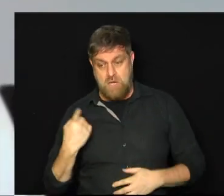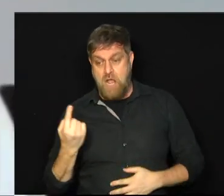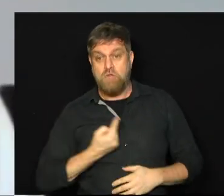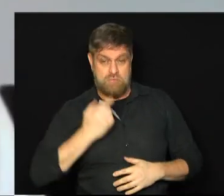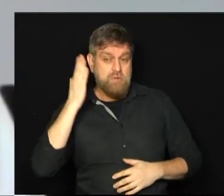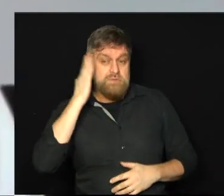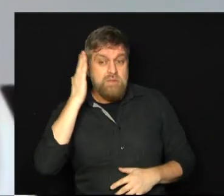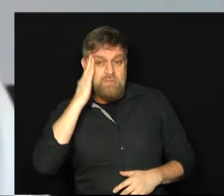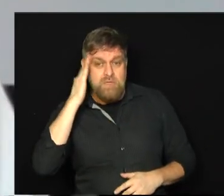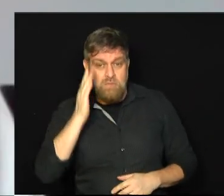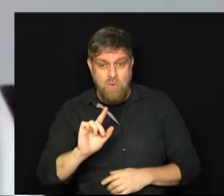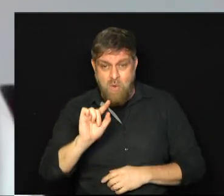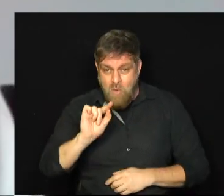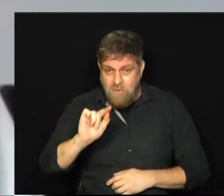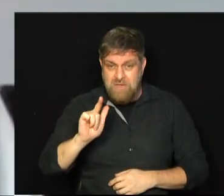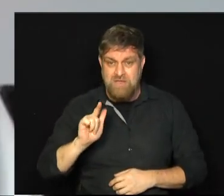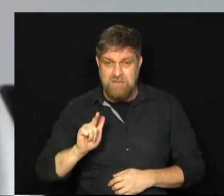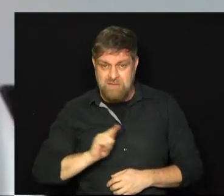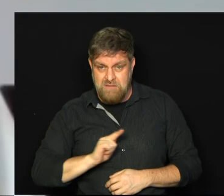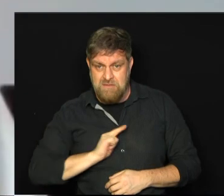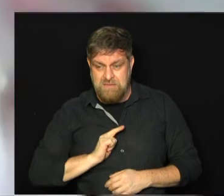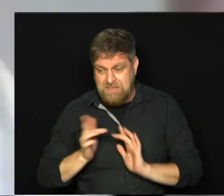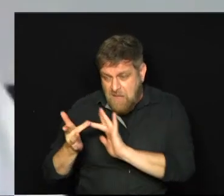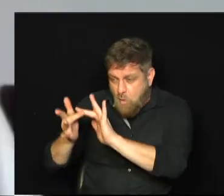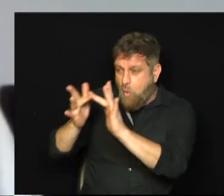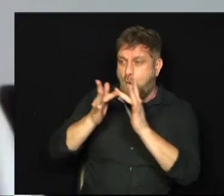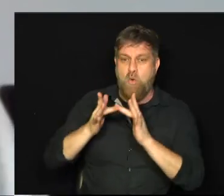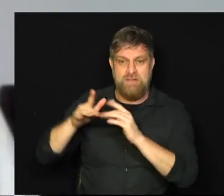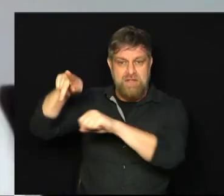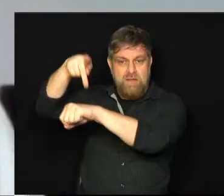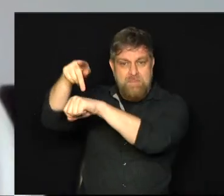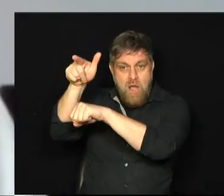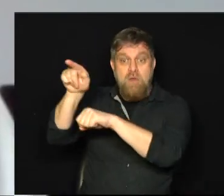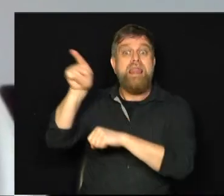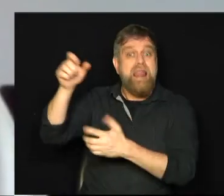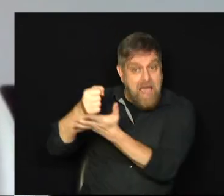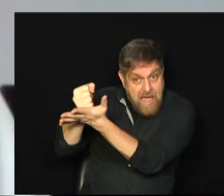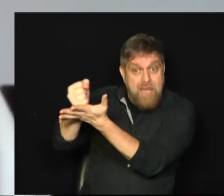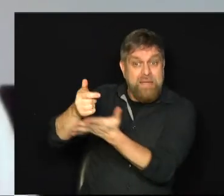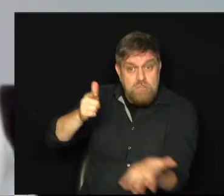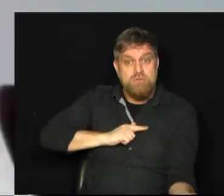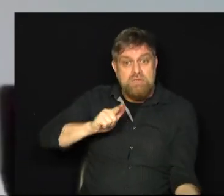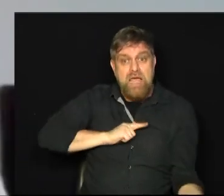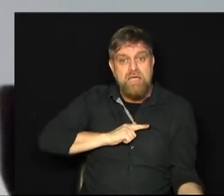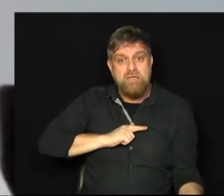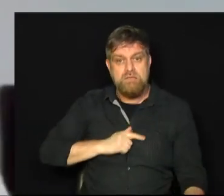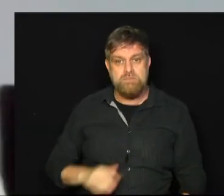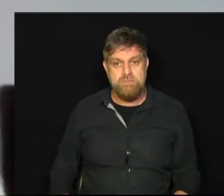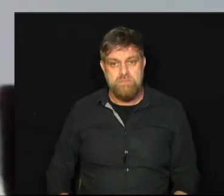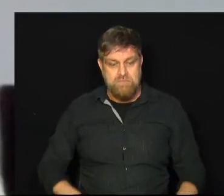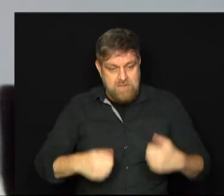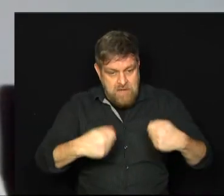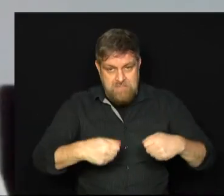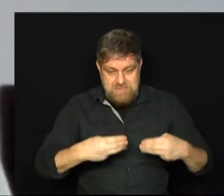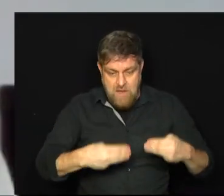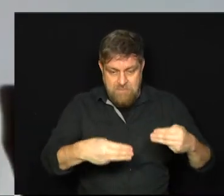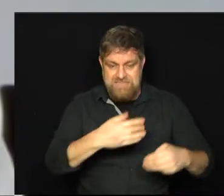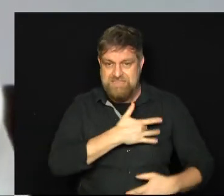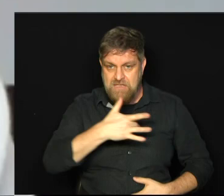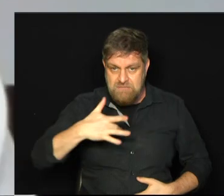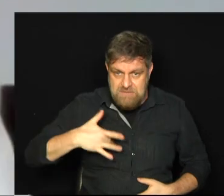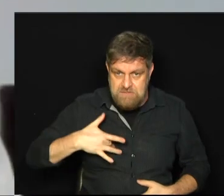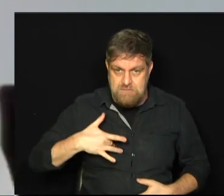nós sabemos, e a gente está conectado com o mundo, que lá fora tem medicamento. Então, precisa o Ministério da